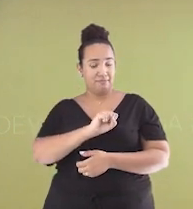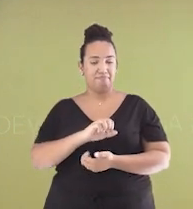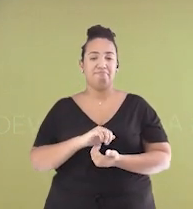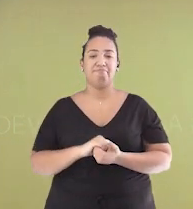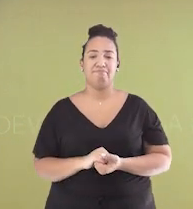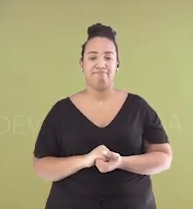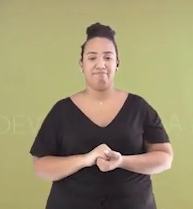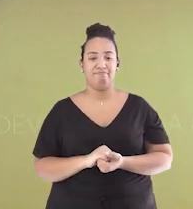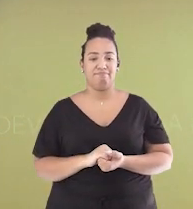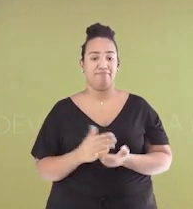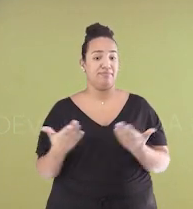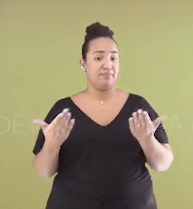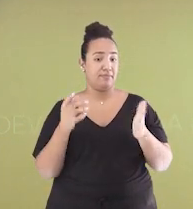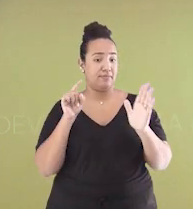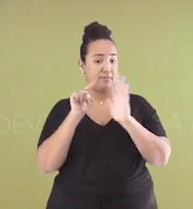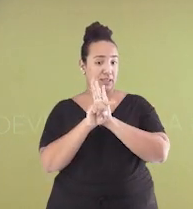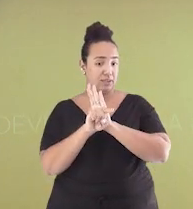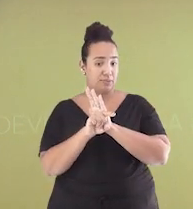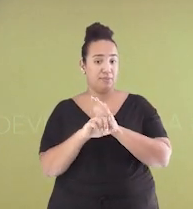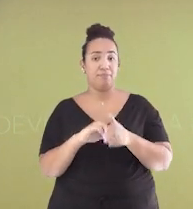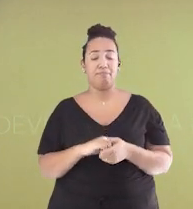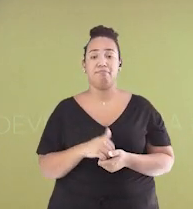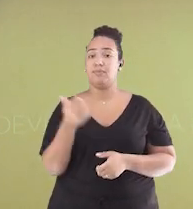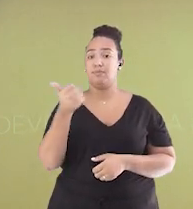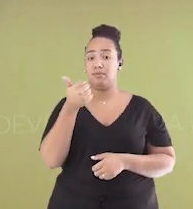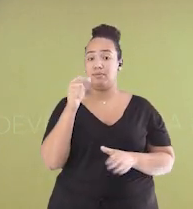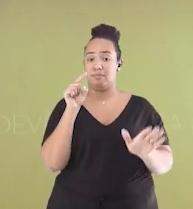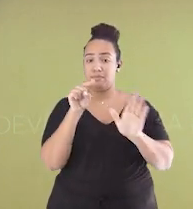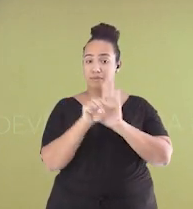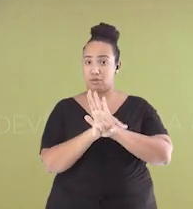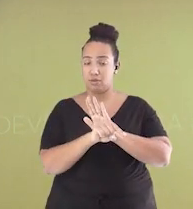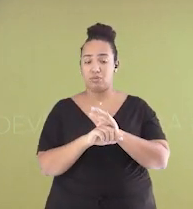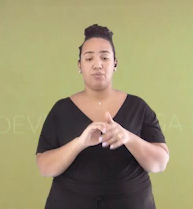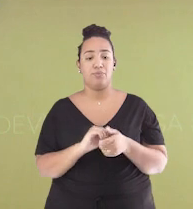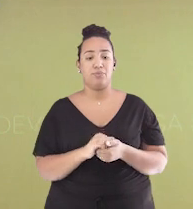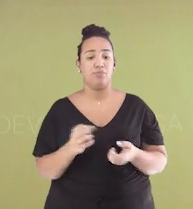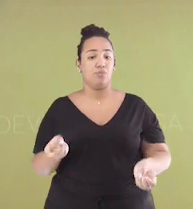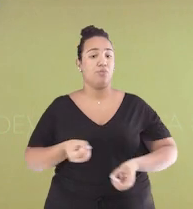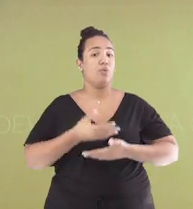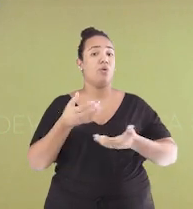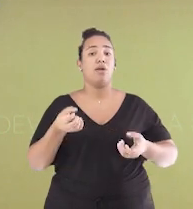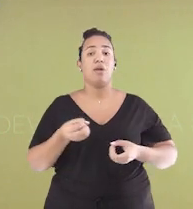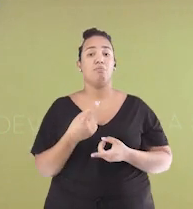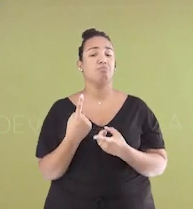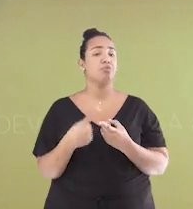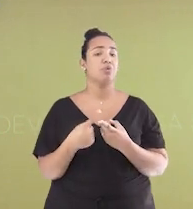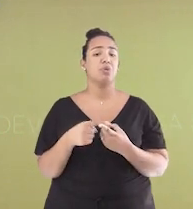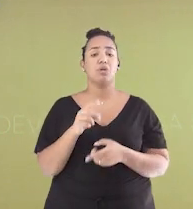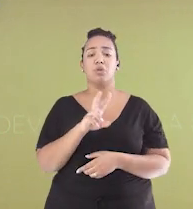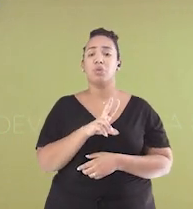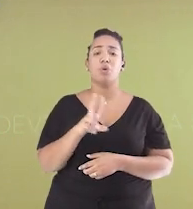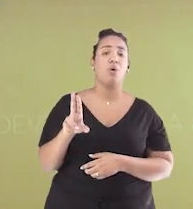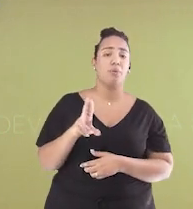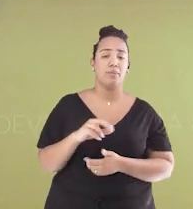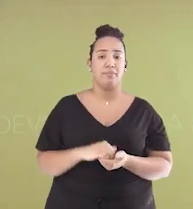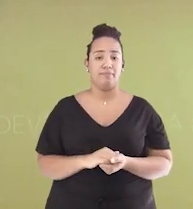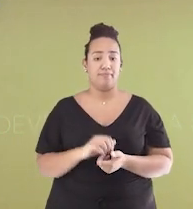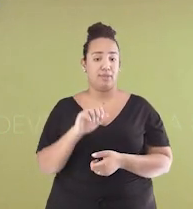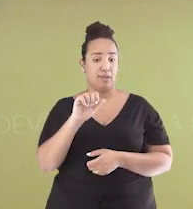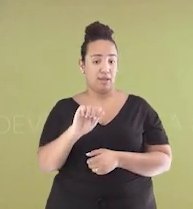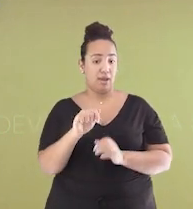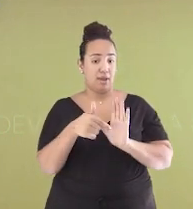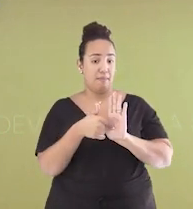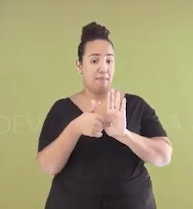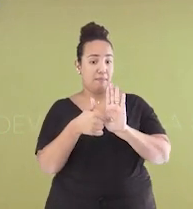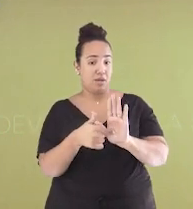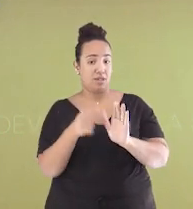Manuel Bandeira. Vamos às questões. Questão número 1. O poema chama-se Neologismo, pois, letra A, dá